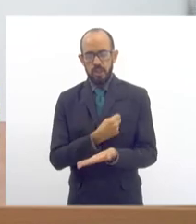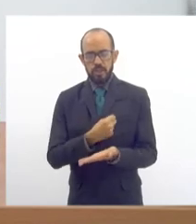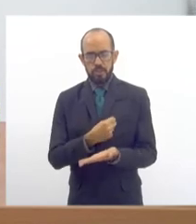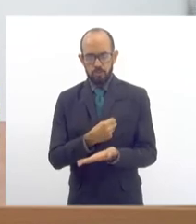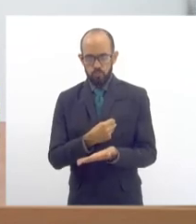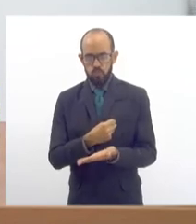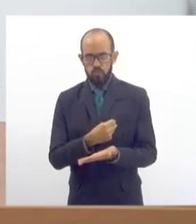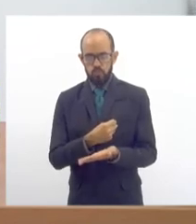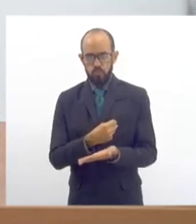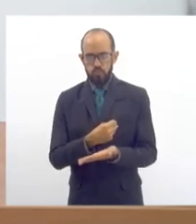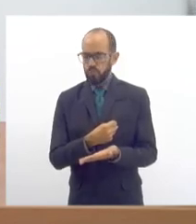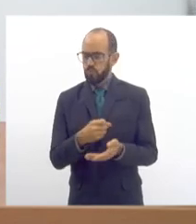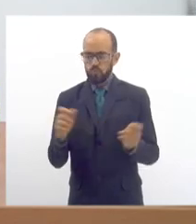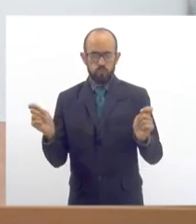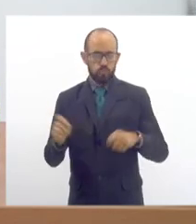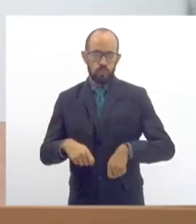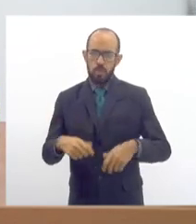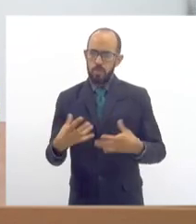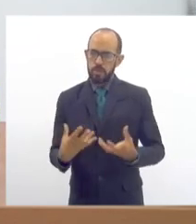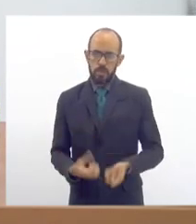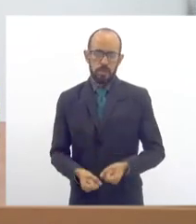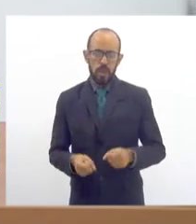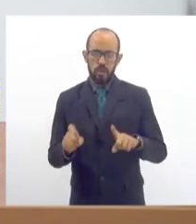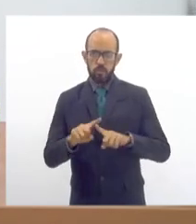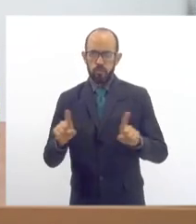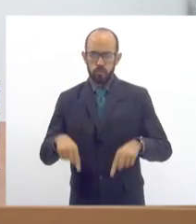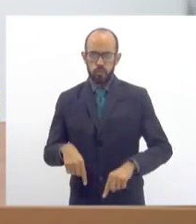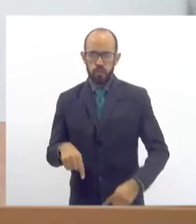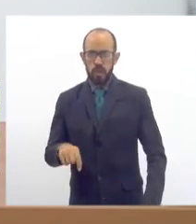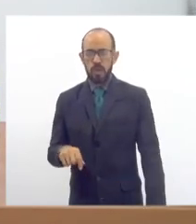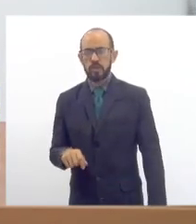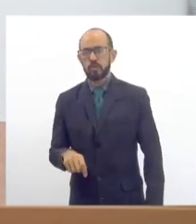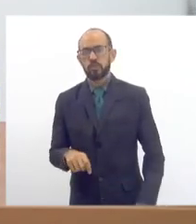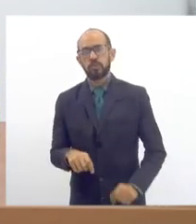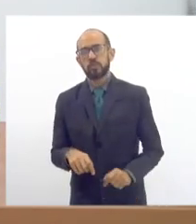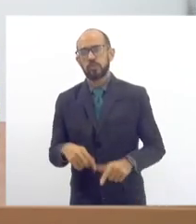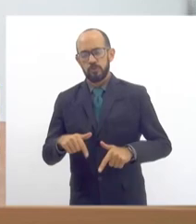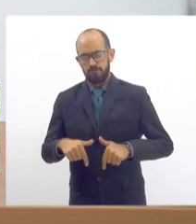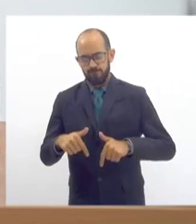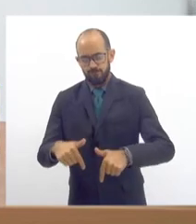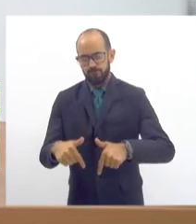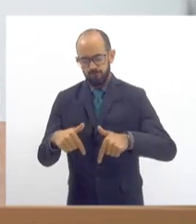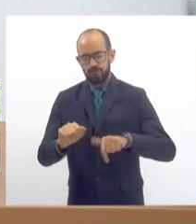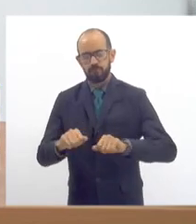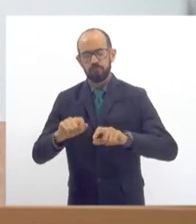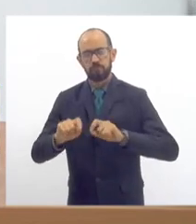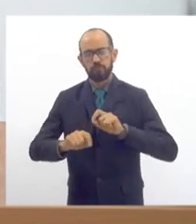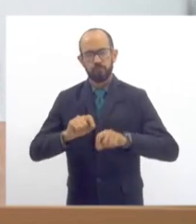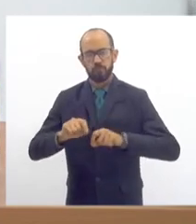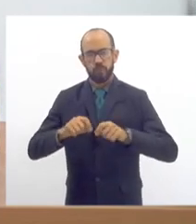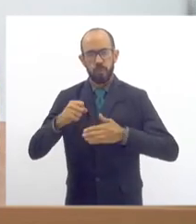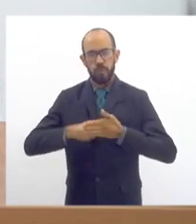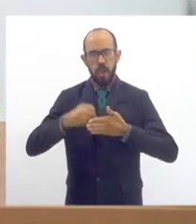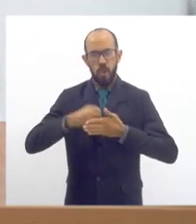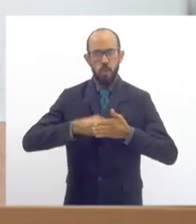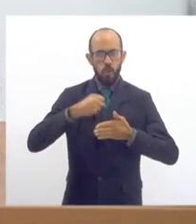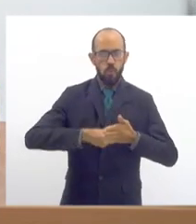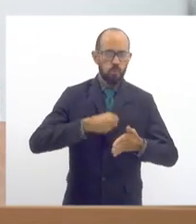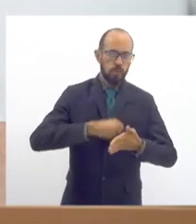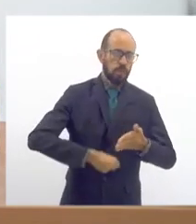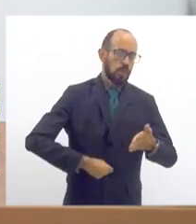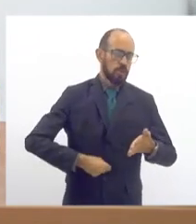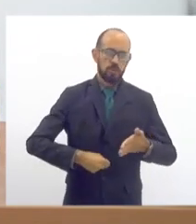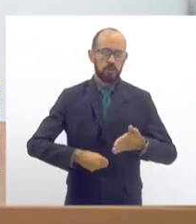É inaceitável que seus servidores e suas servidoras enfrentem um percurso de combatente, por assim